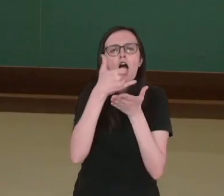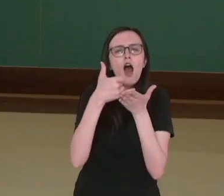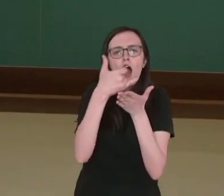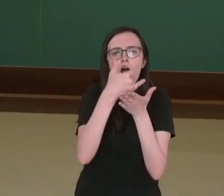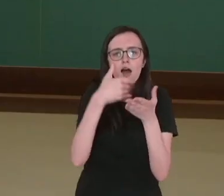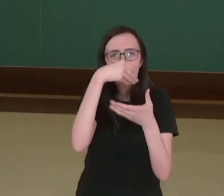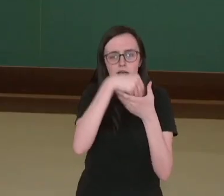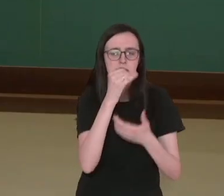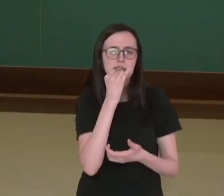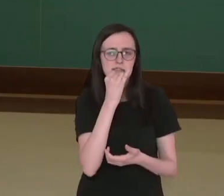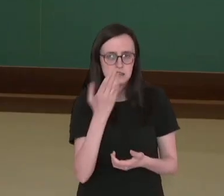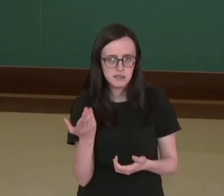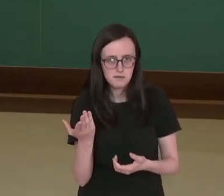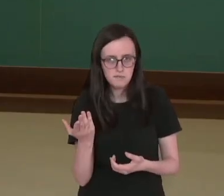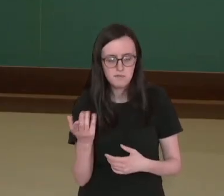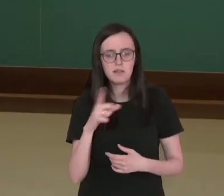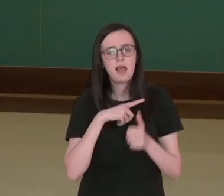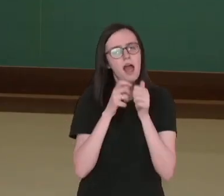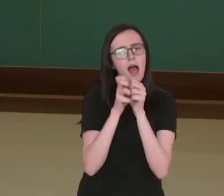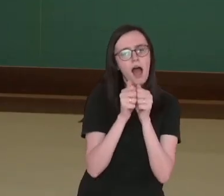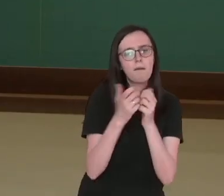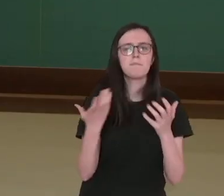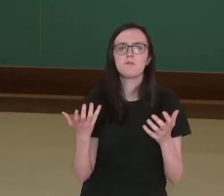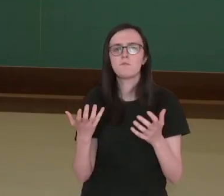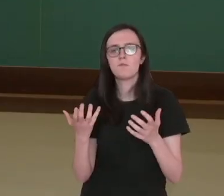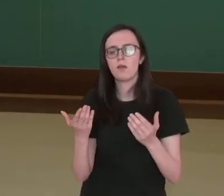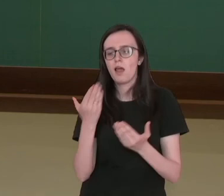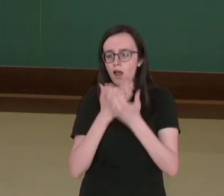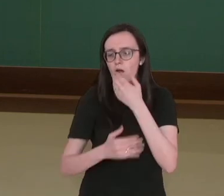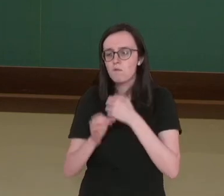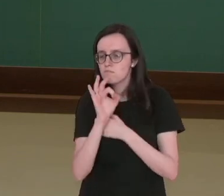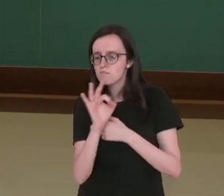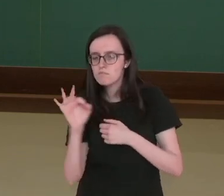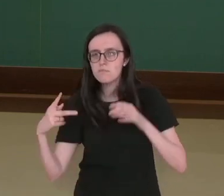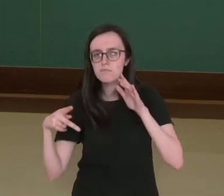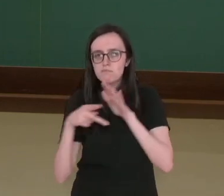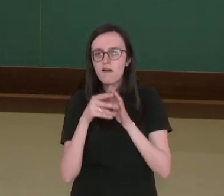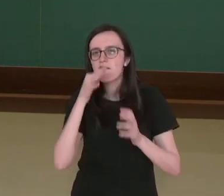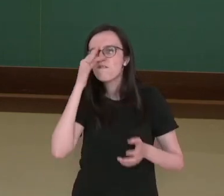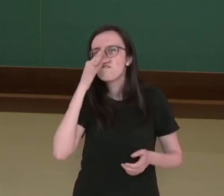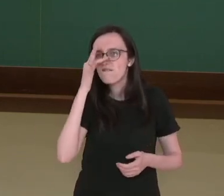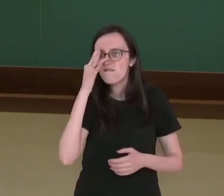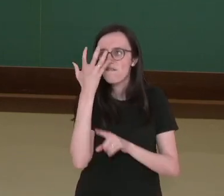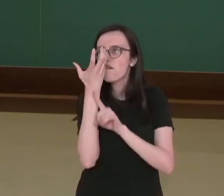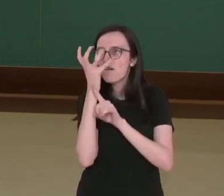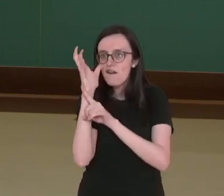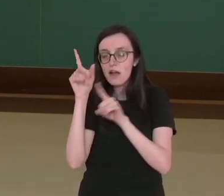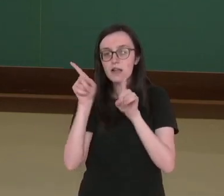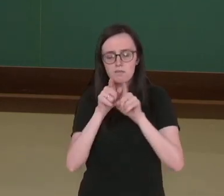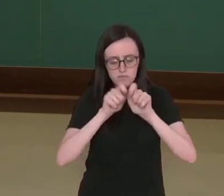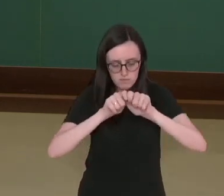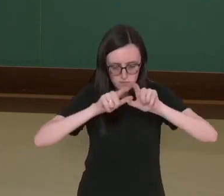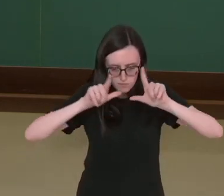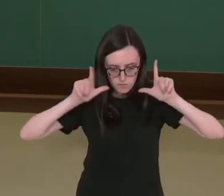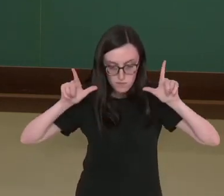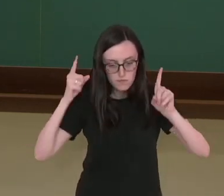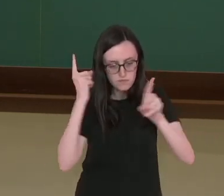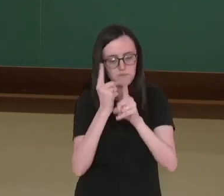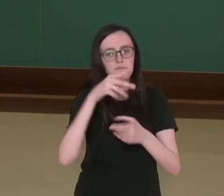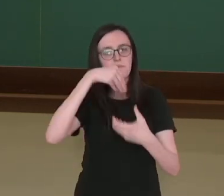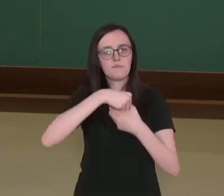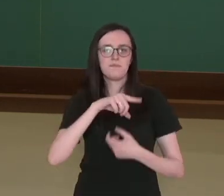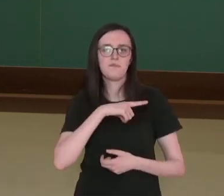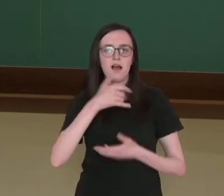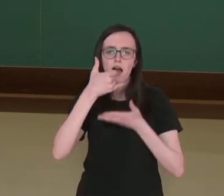exemplo. Então, lá no amendoim ou no girassol, se a gente olhar no microscópio essas células, nós vamos